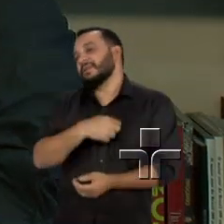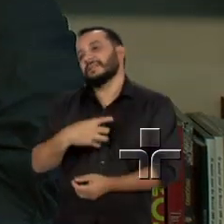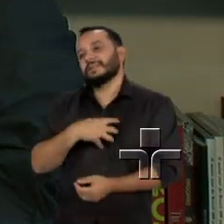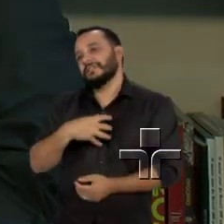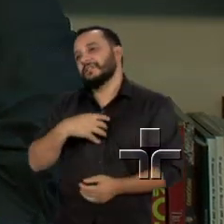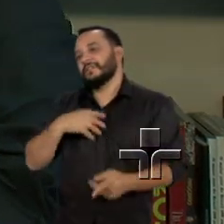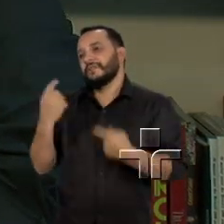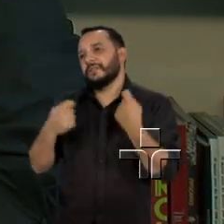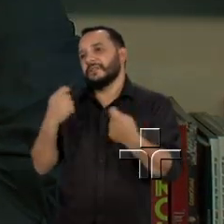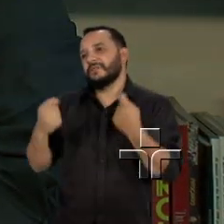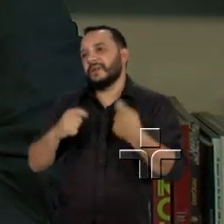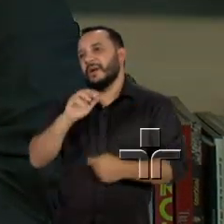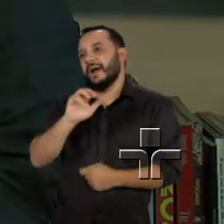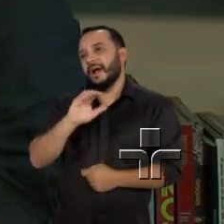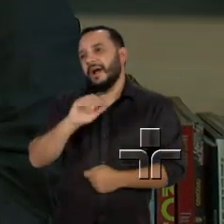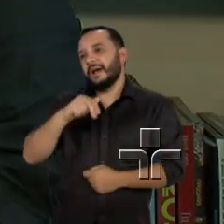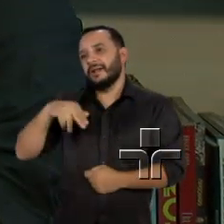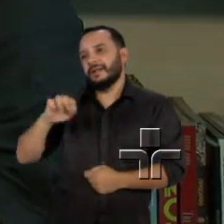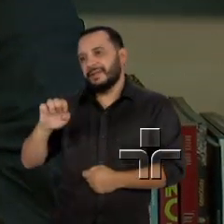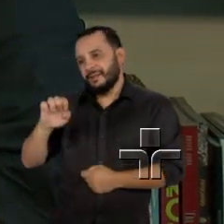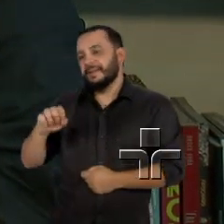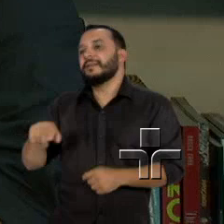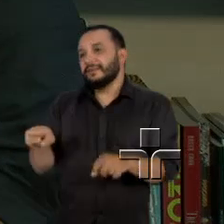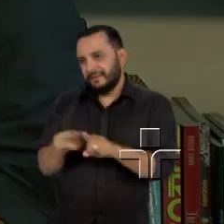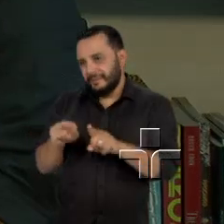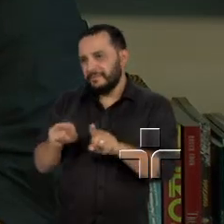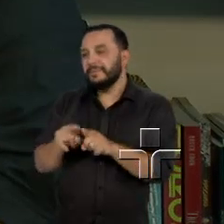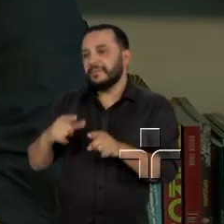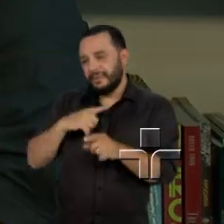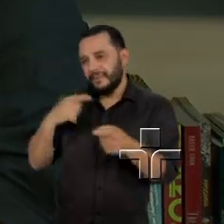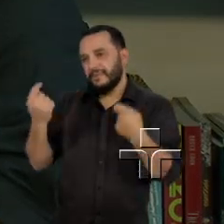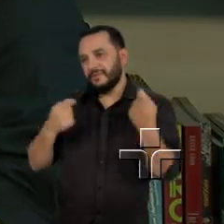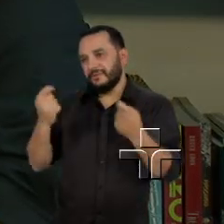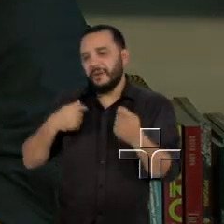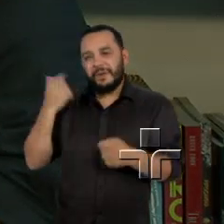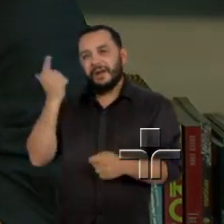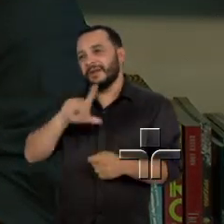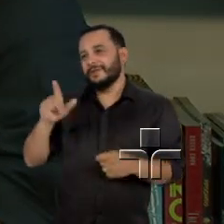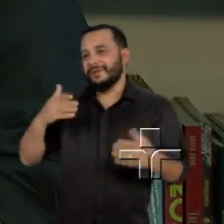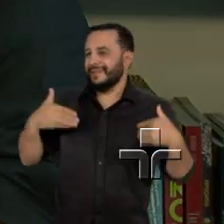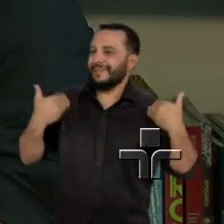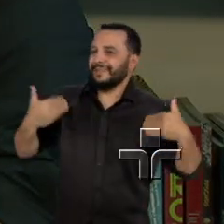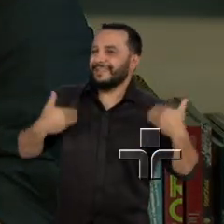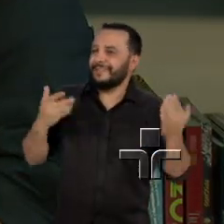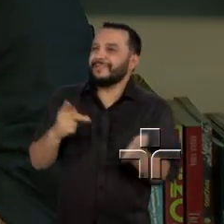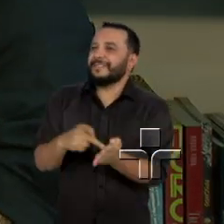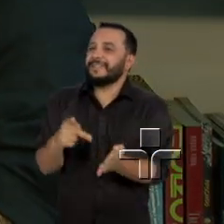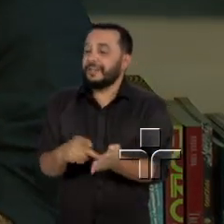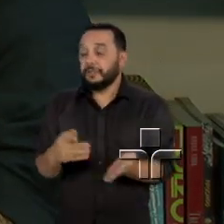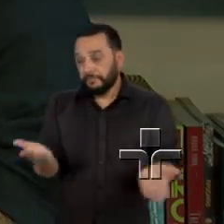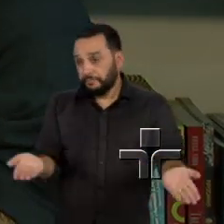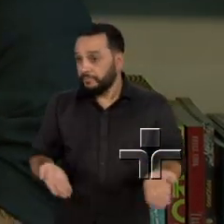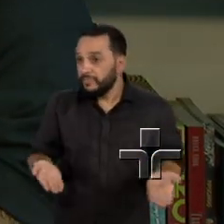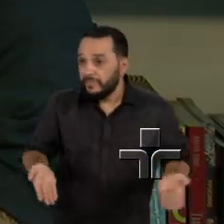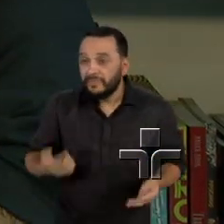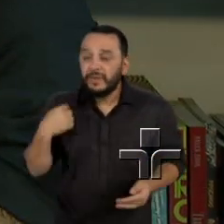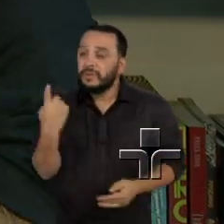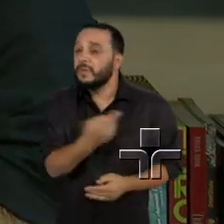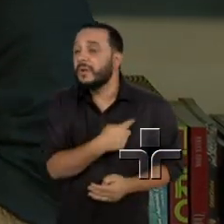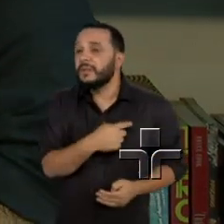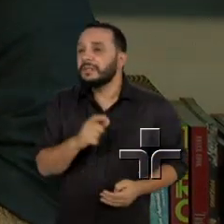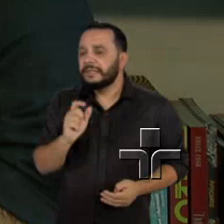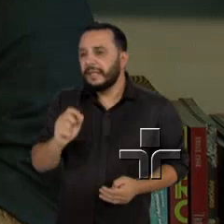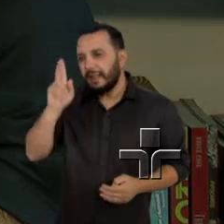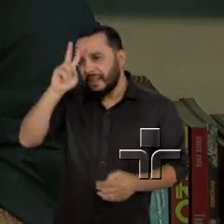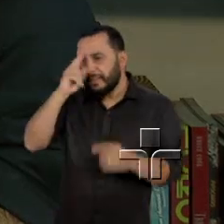Festival de Cannes, quando a gente ganhou o Festival de Cannes, na mostra que a gente ganhou, assim, foi uma alegria tão grande. Eu acho que a gente está tendo que se apegar